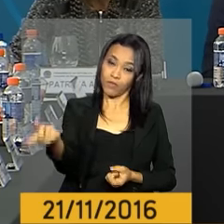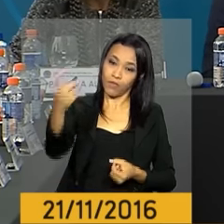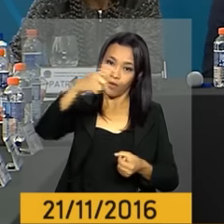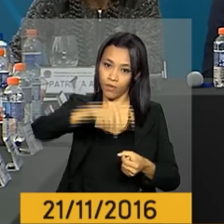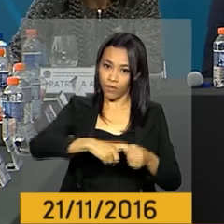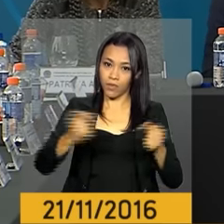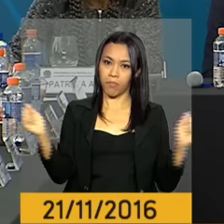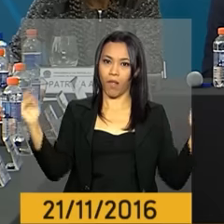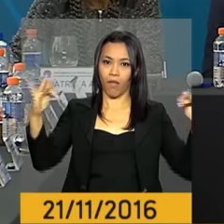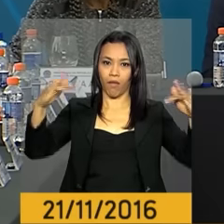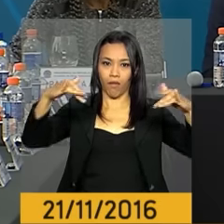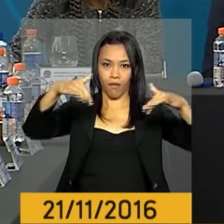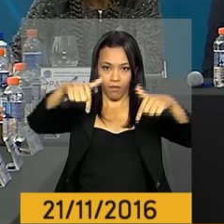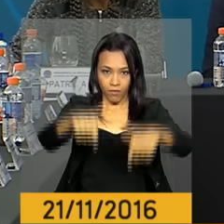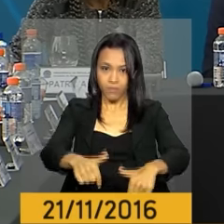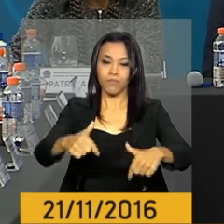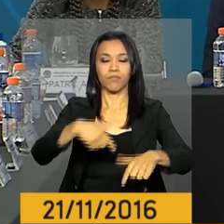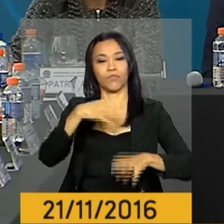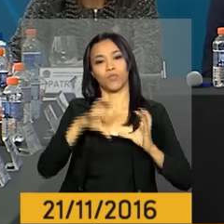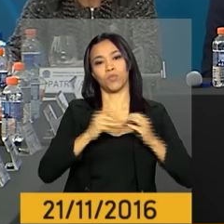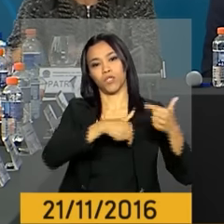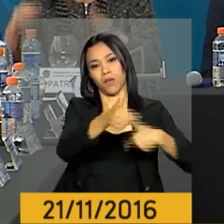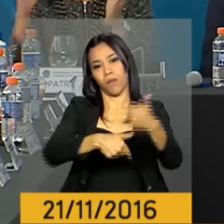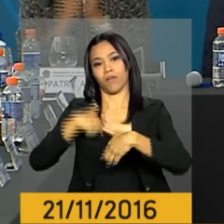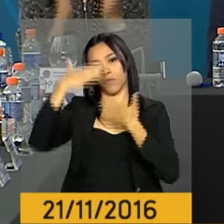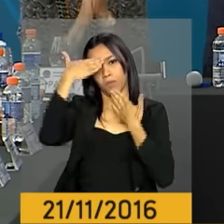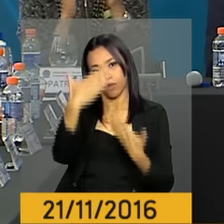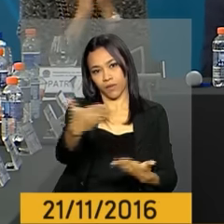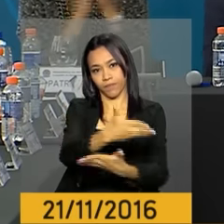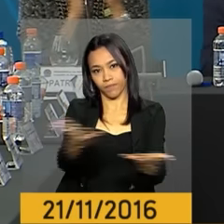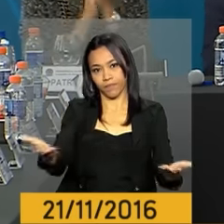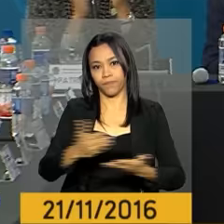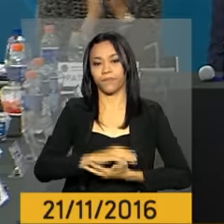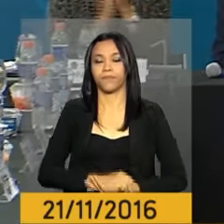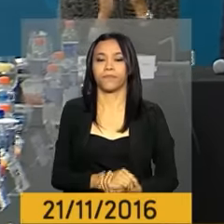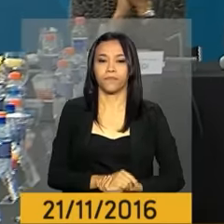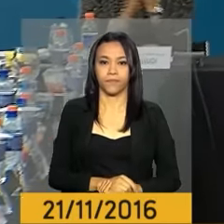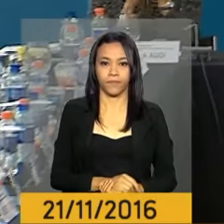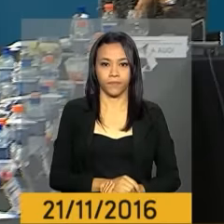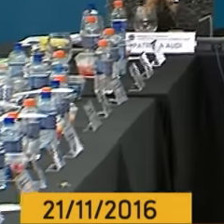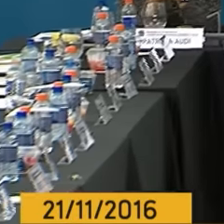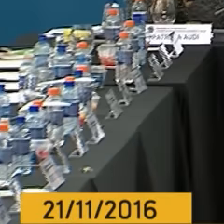voltam, ou voltamos todos para os trabalhos. Muito obrigado, senhores.